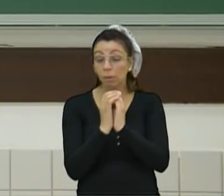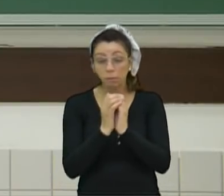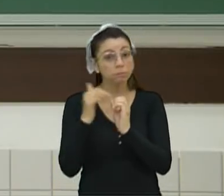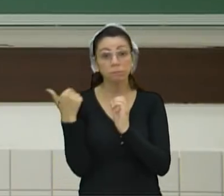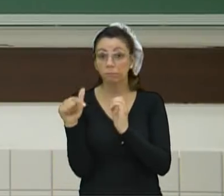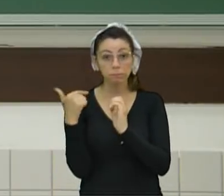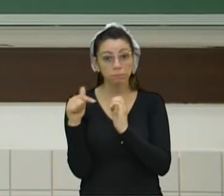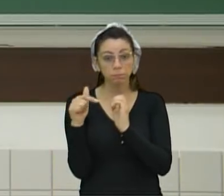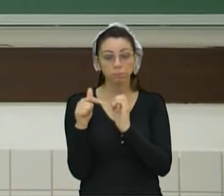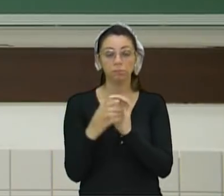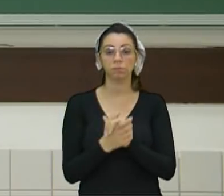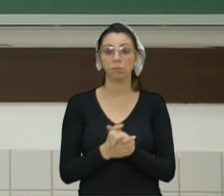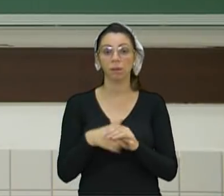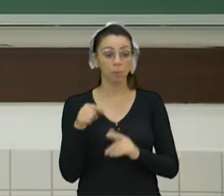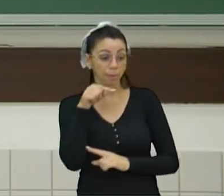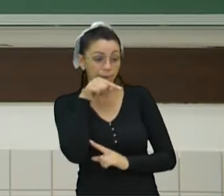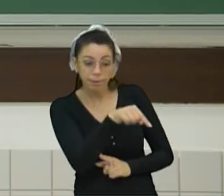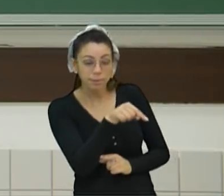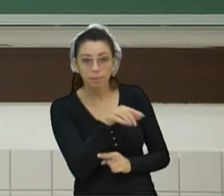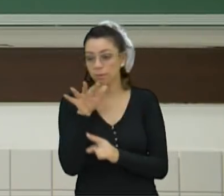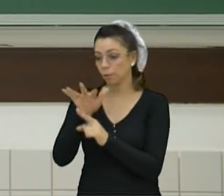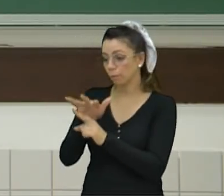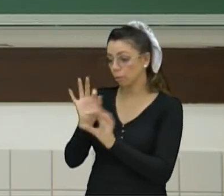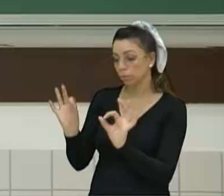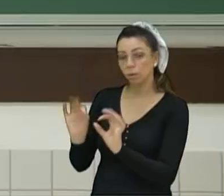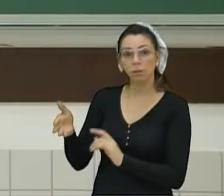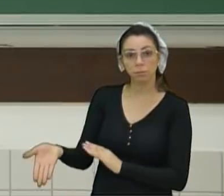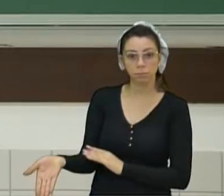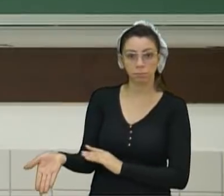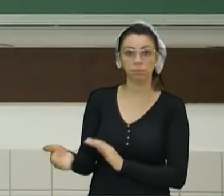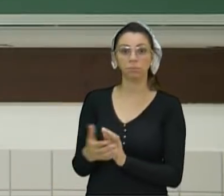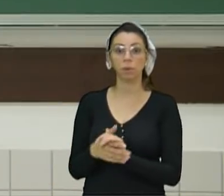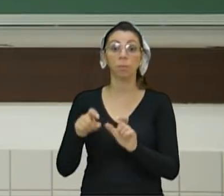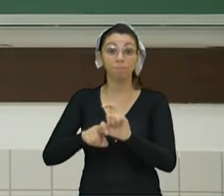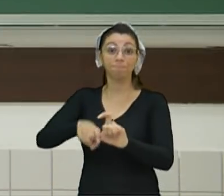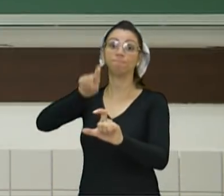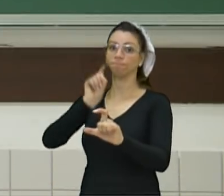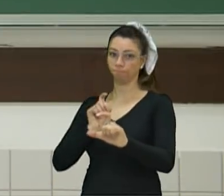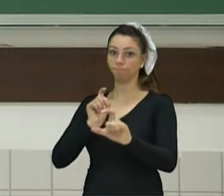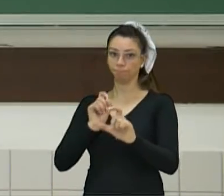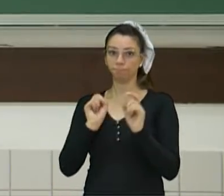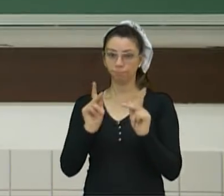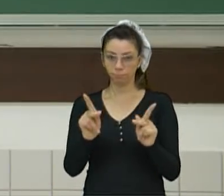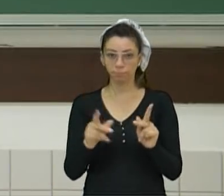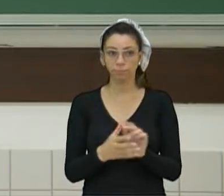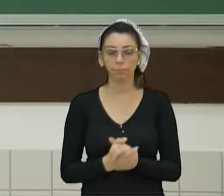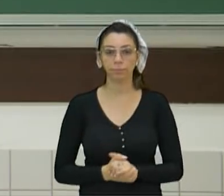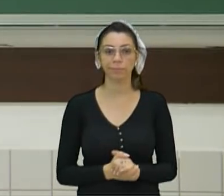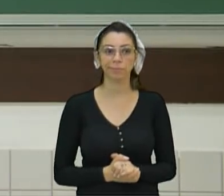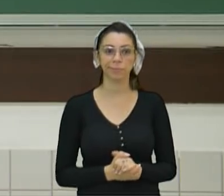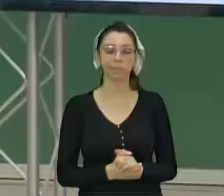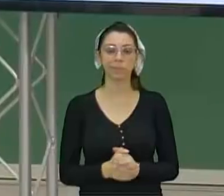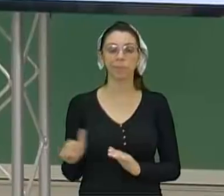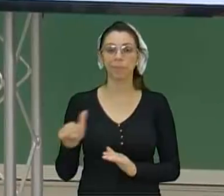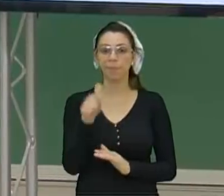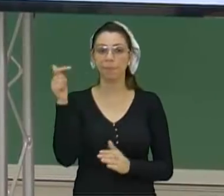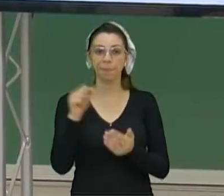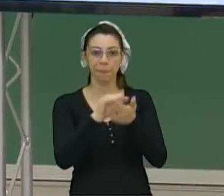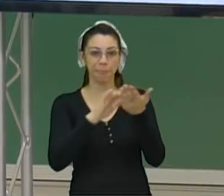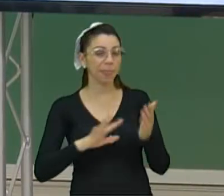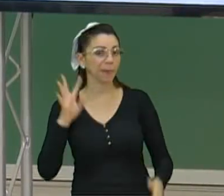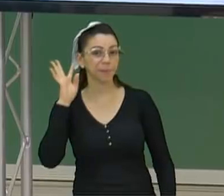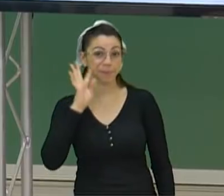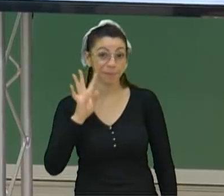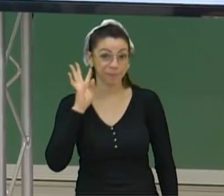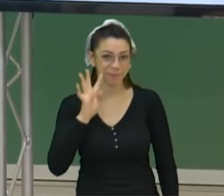um evento não alterou o outro. Tá bom? Então, ele é independente. Belezinha? Então, mais uma atividade legal aí